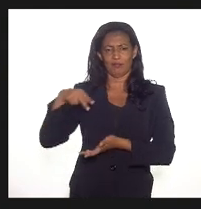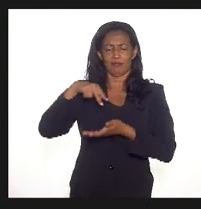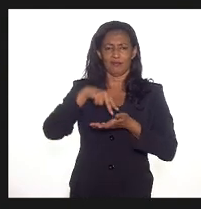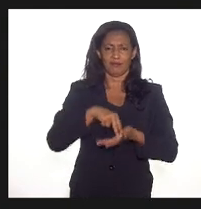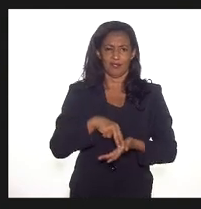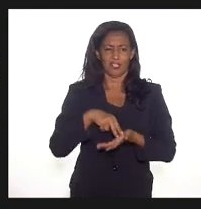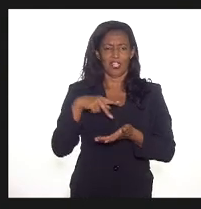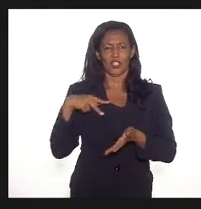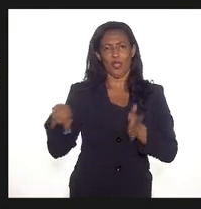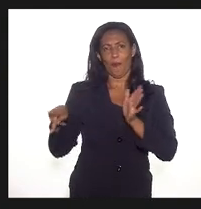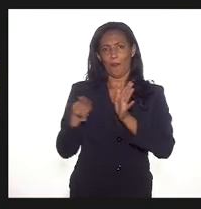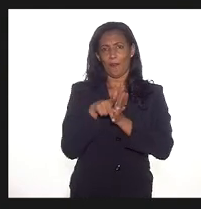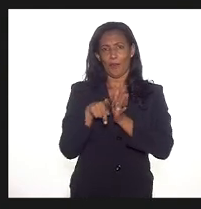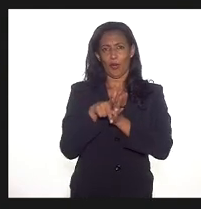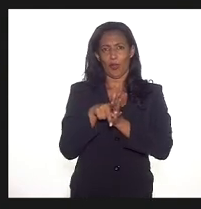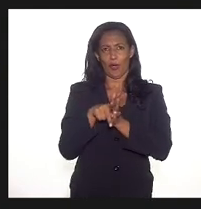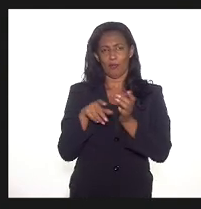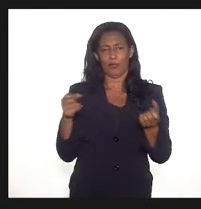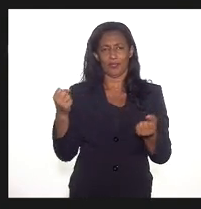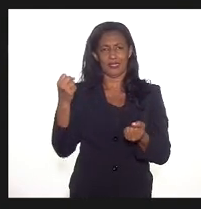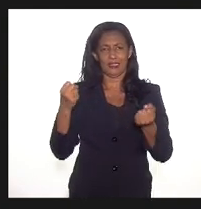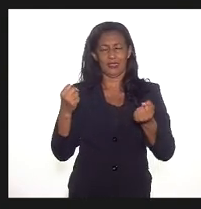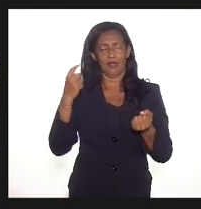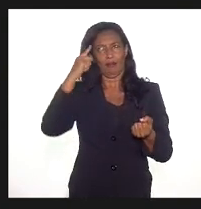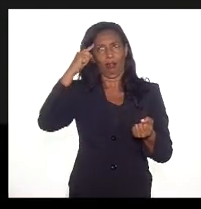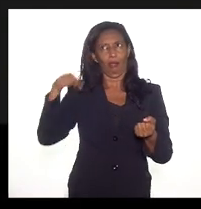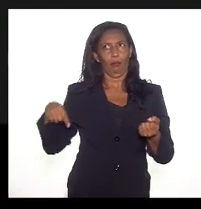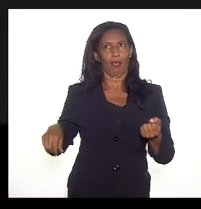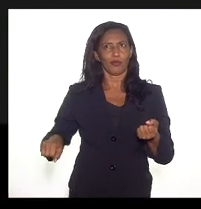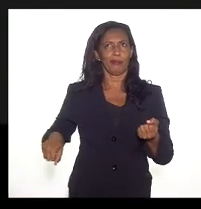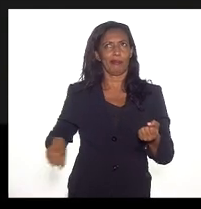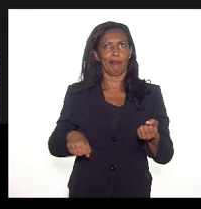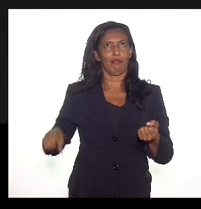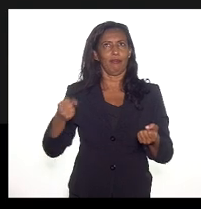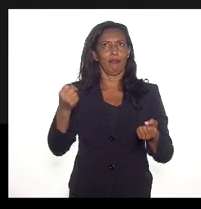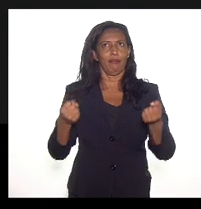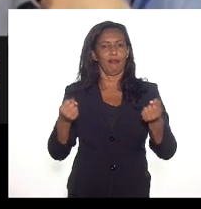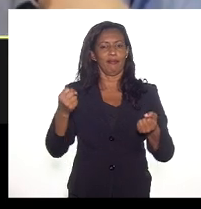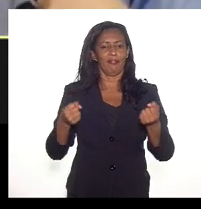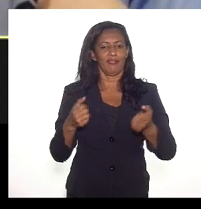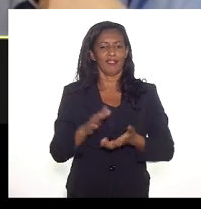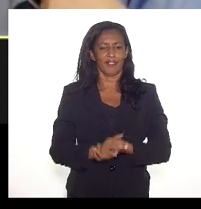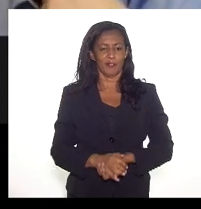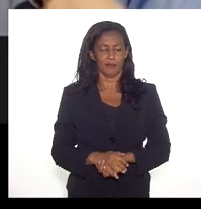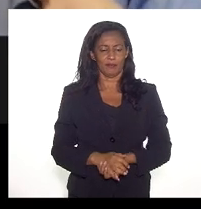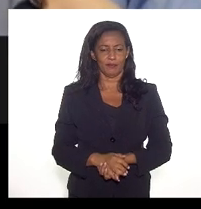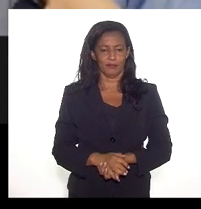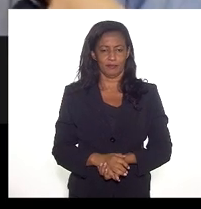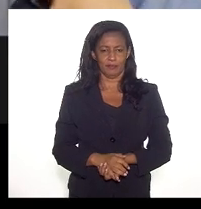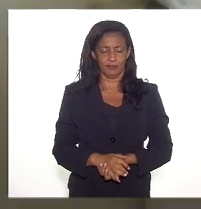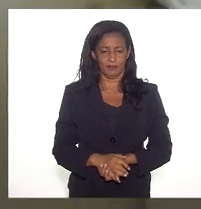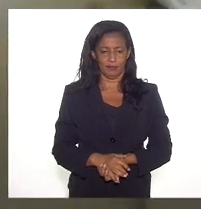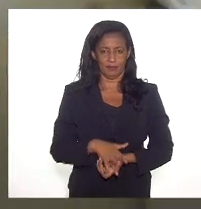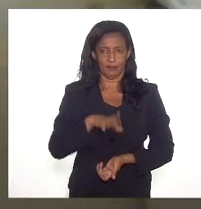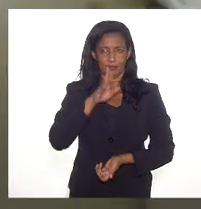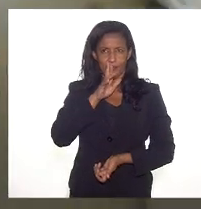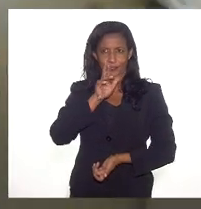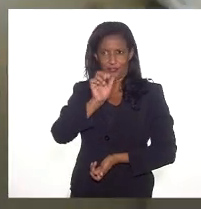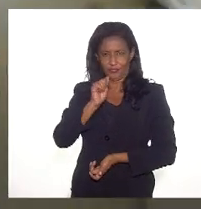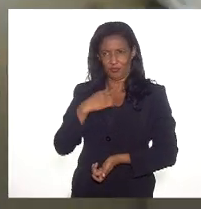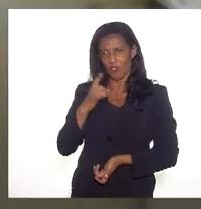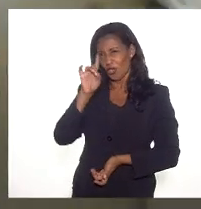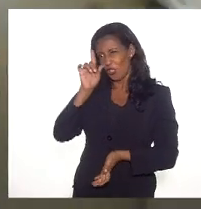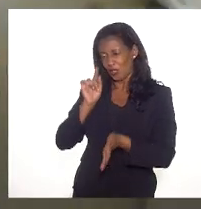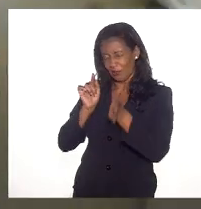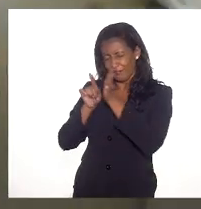uma modalidade própria de passagem, de transmissão de marcha. Ô, Amorim, deixa eu te contar uma coisa, só para quebrar